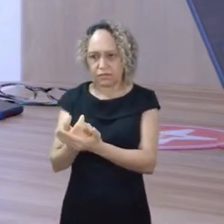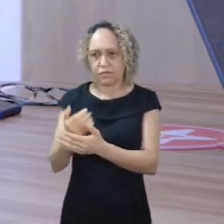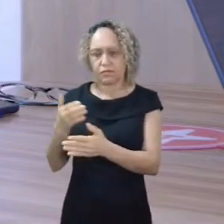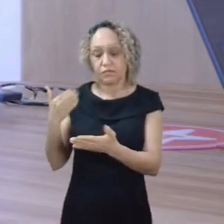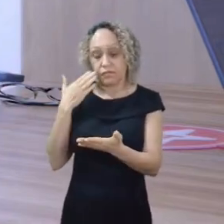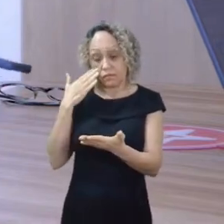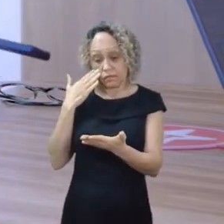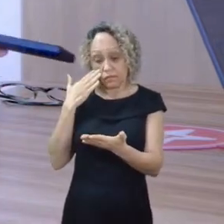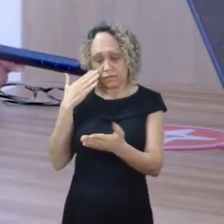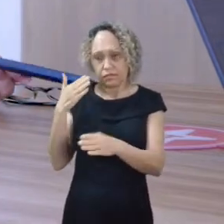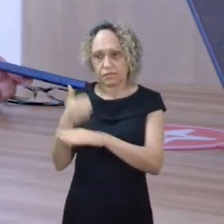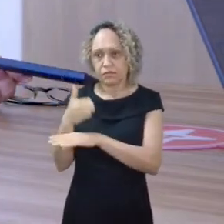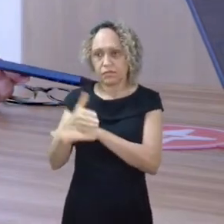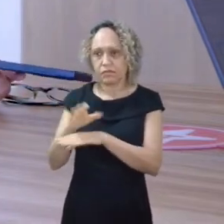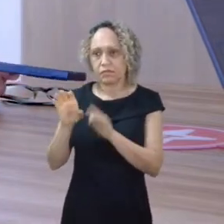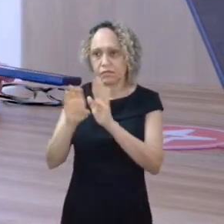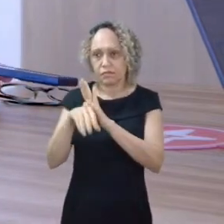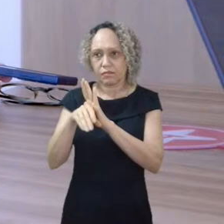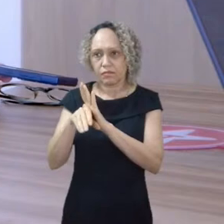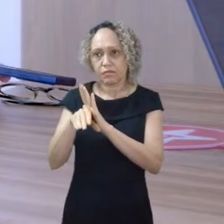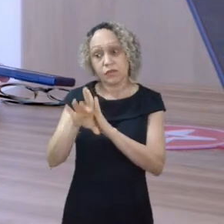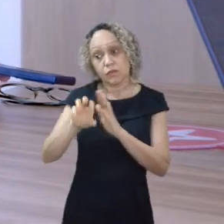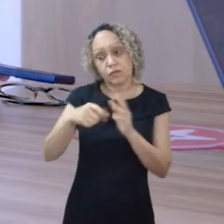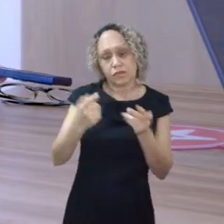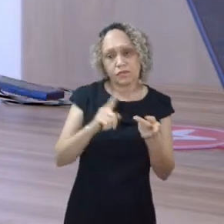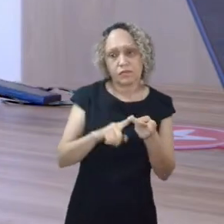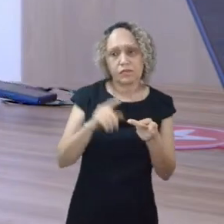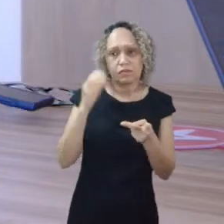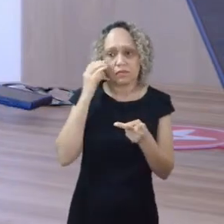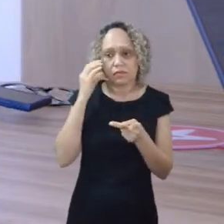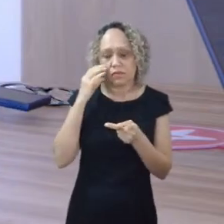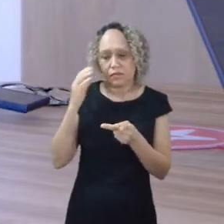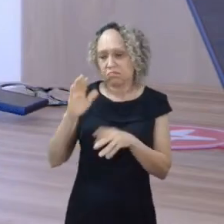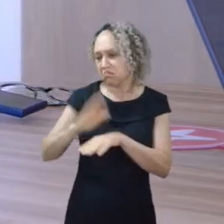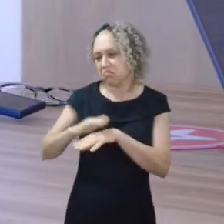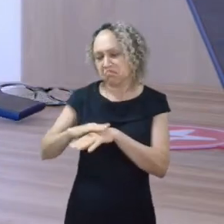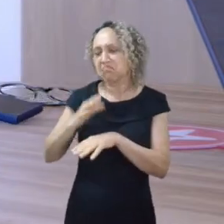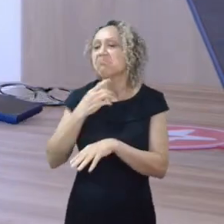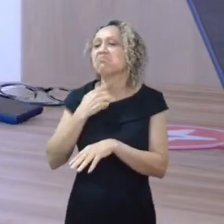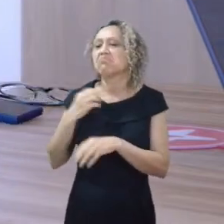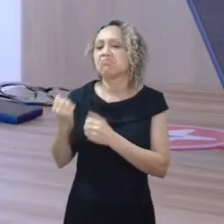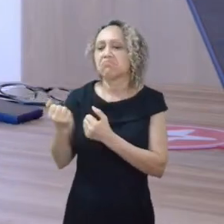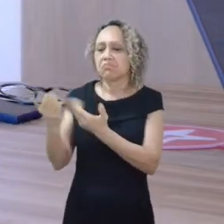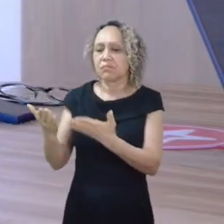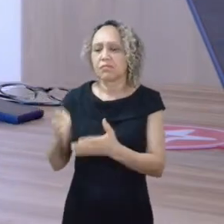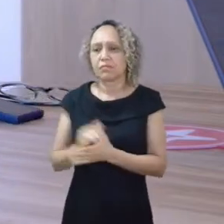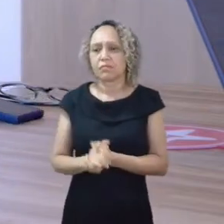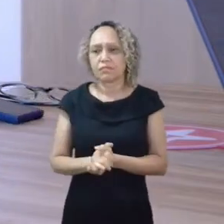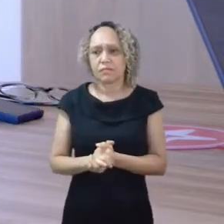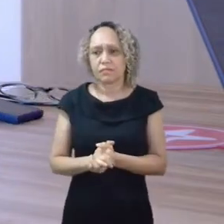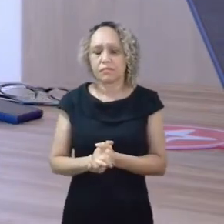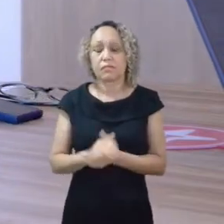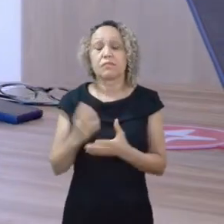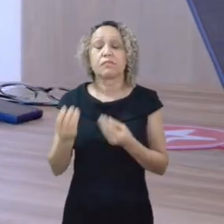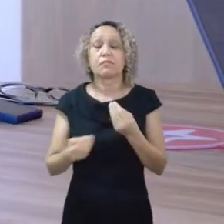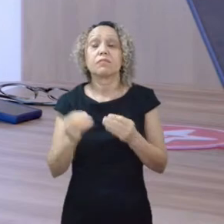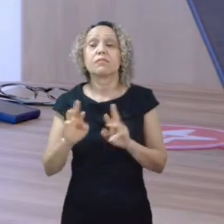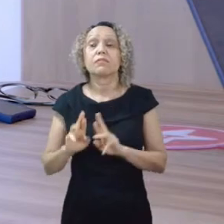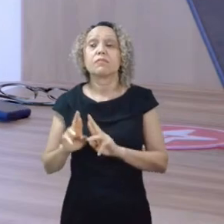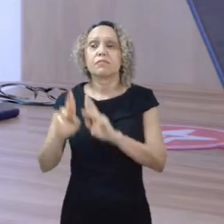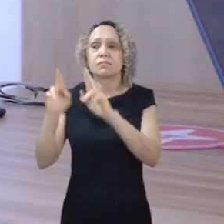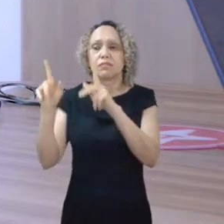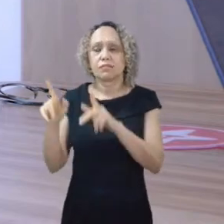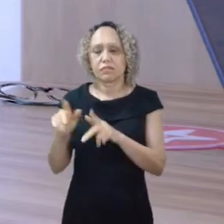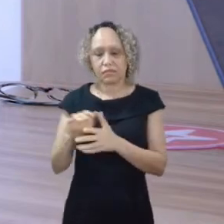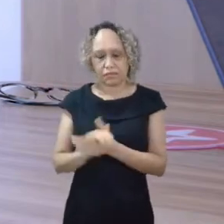Ou o celular sendo entregue voluntariamente. Qual que é a situação diferente que a gente tem nesses casos que gera até uma suspensão de plataforma?